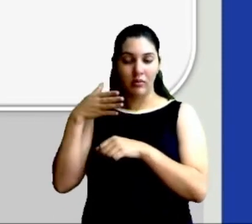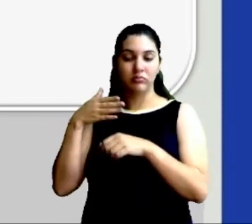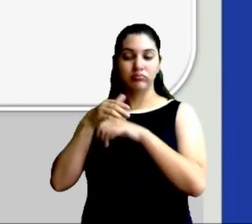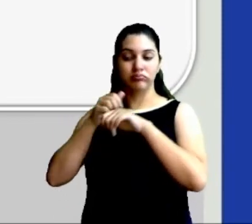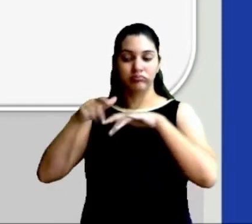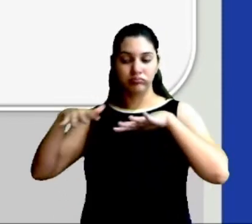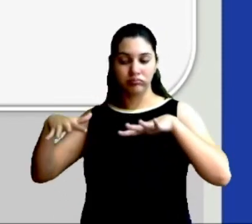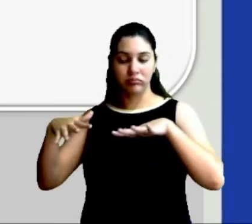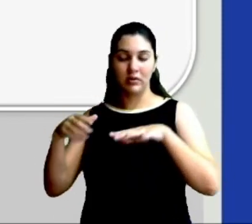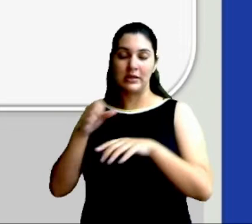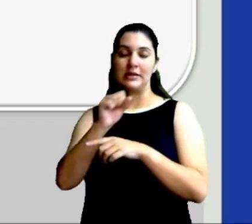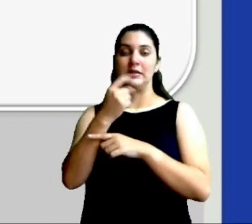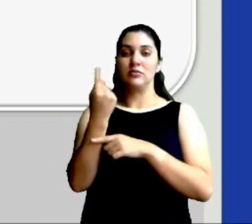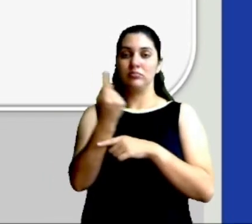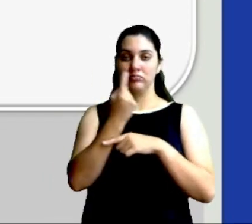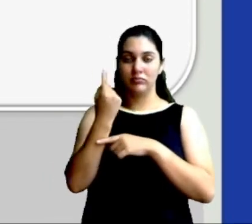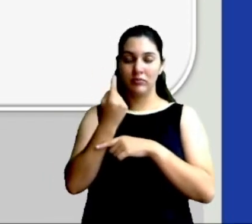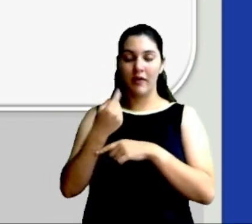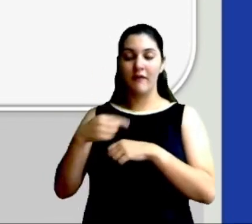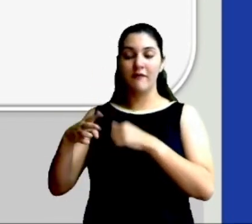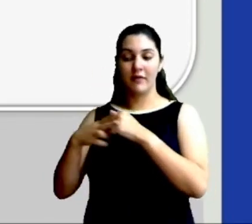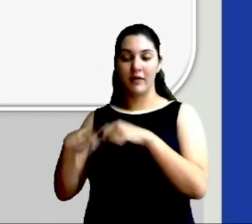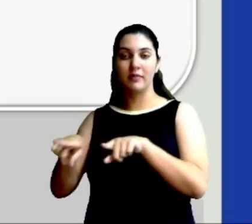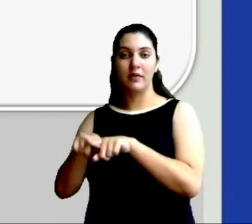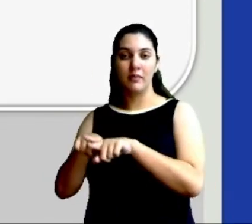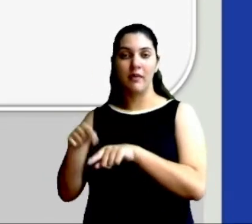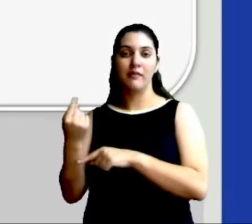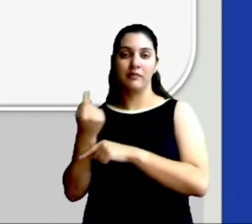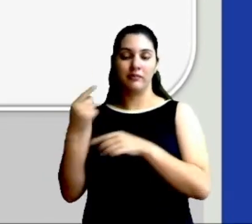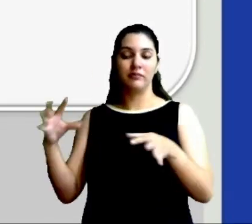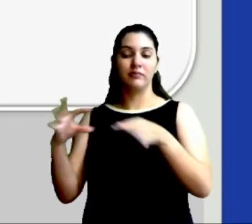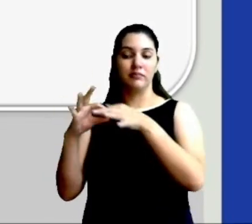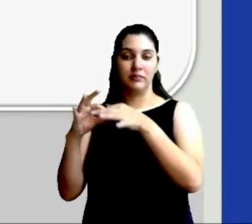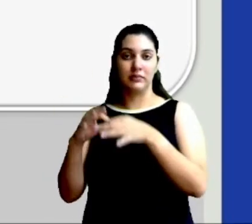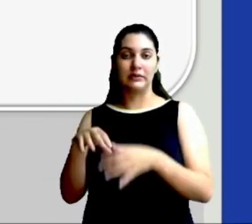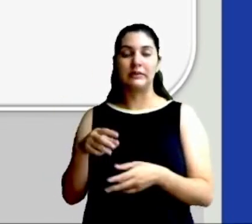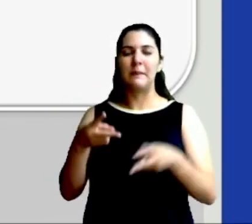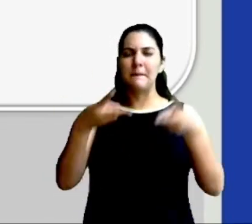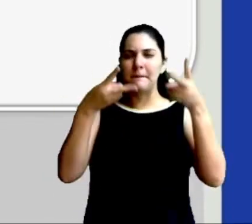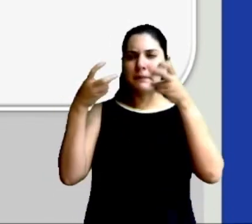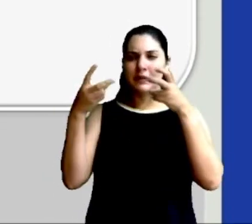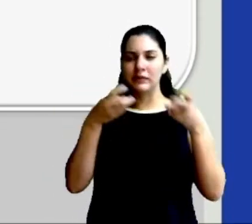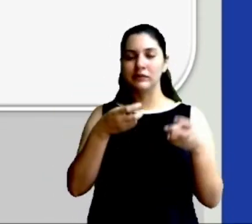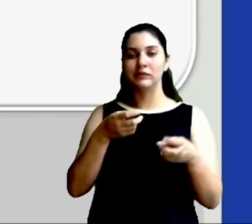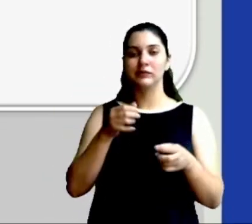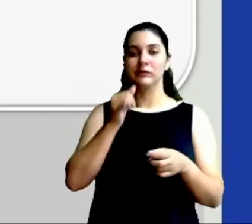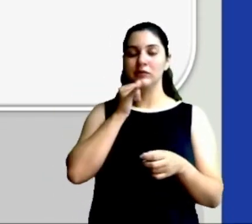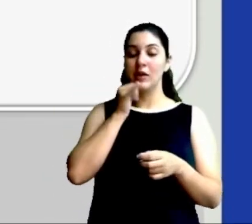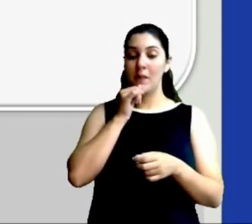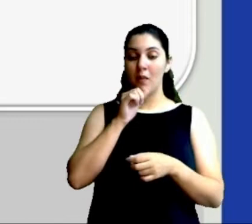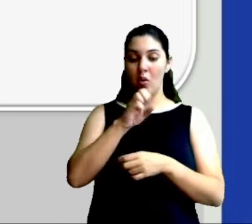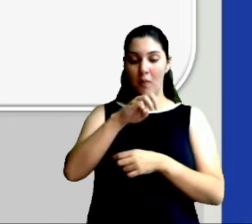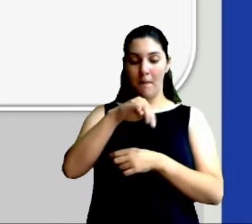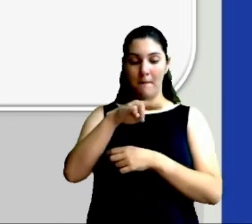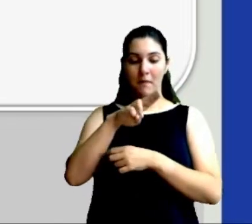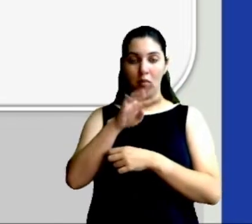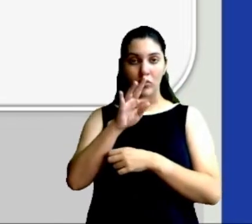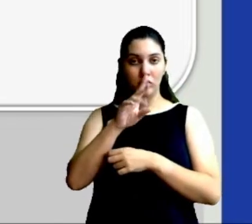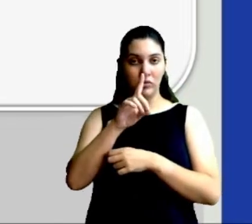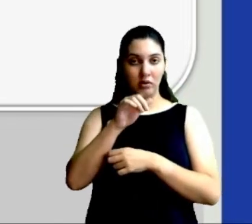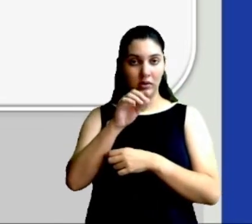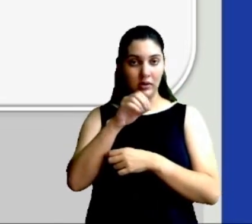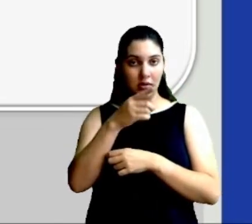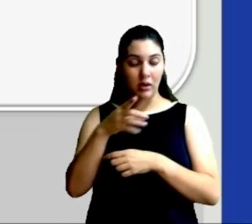singular. Agora, a gente precisa prestar atenção em outra coisa. Se no caso, multidão, que é o sujeito coletivo,